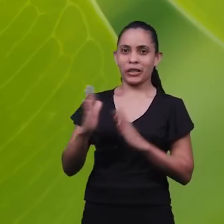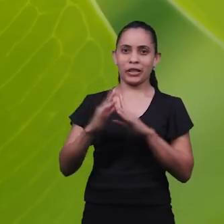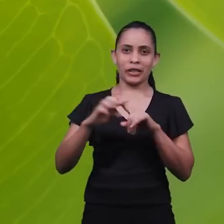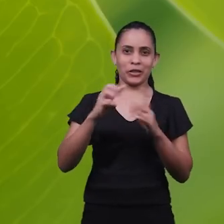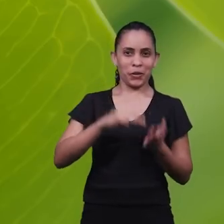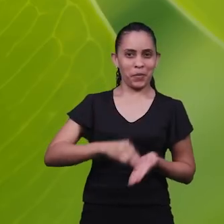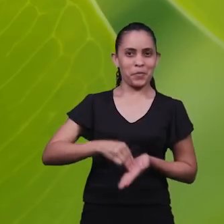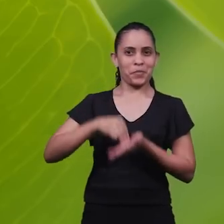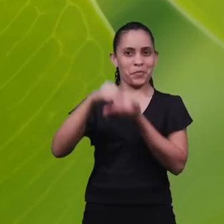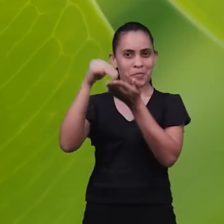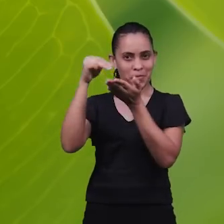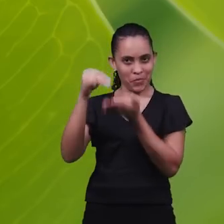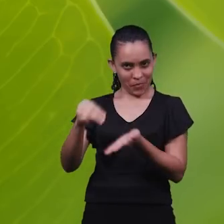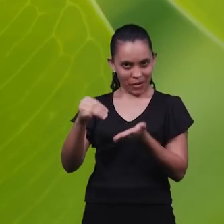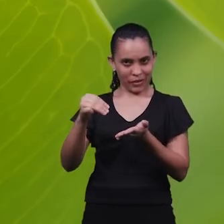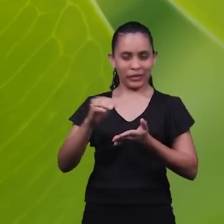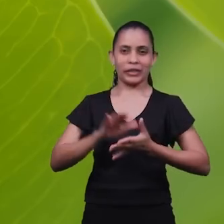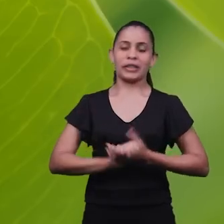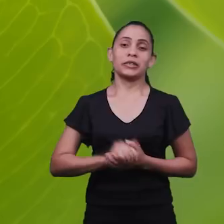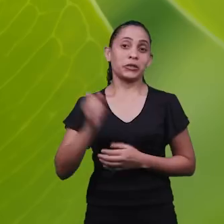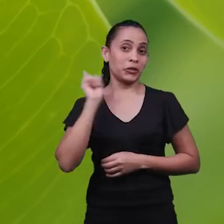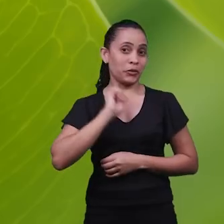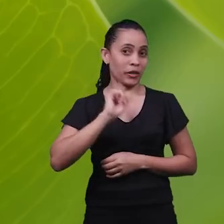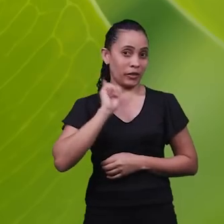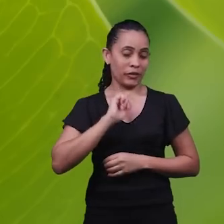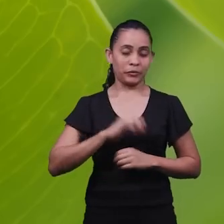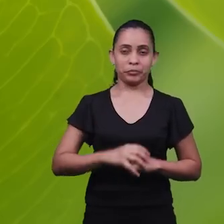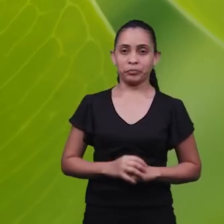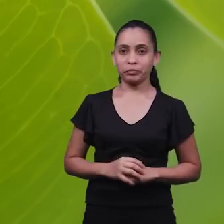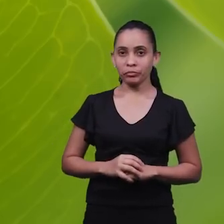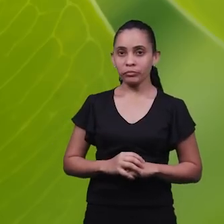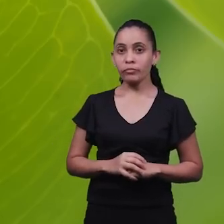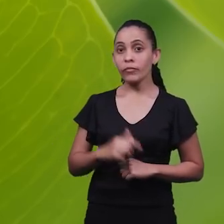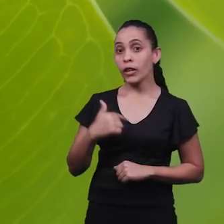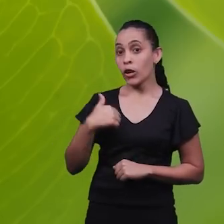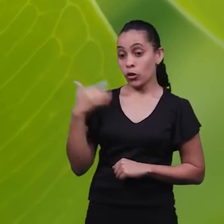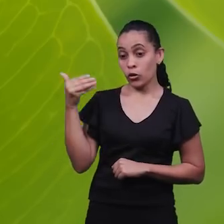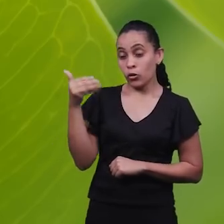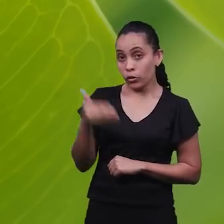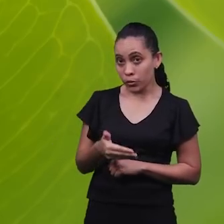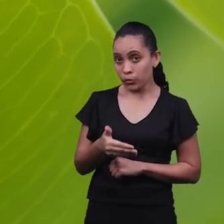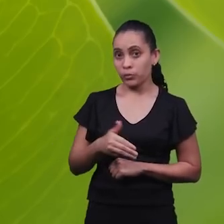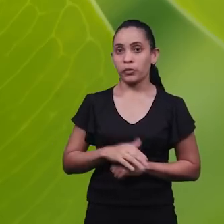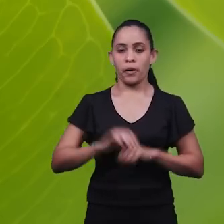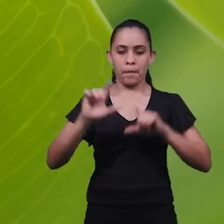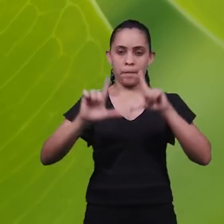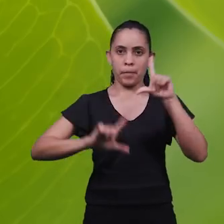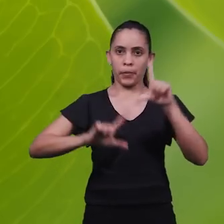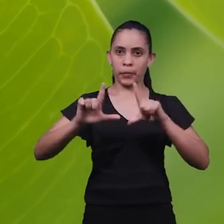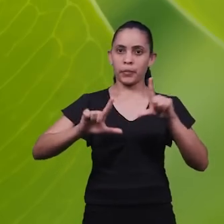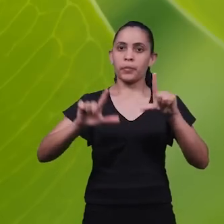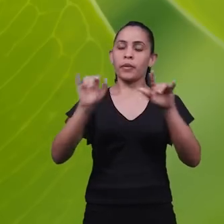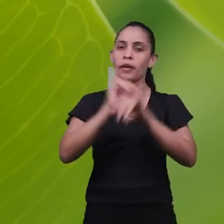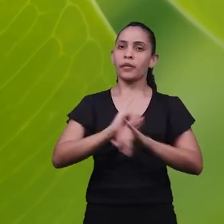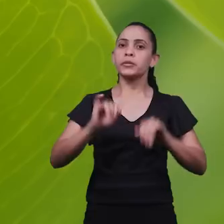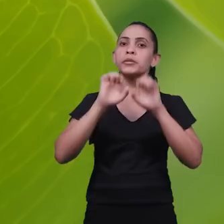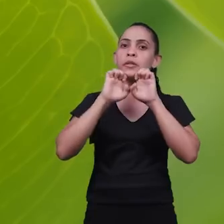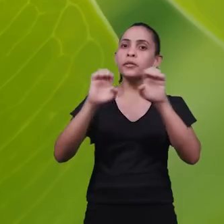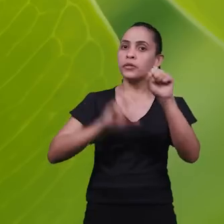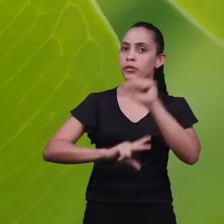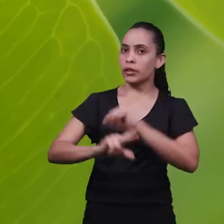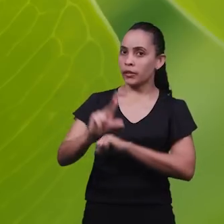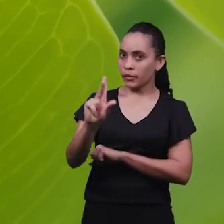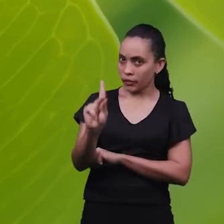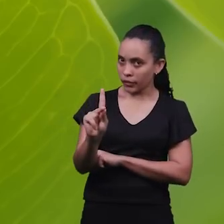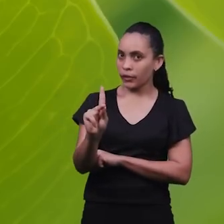Cristã Maranata, do bairro Vila Isa, na cidade de Governador Valadares, Minas Gerais. E hoje eu vim falar um pouco sobre o programa Anunciando o Evangelho